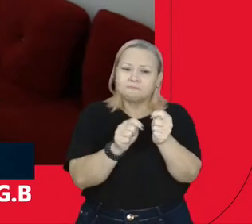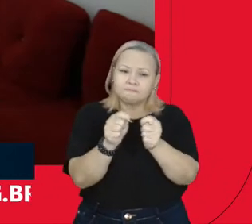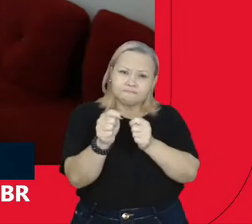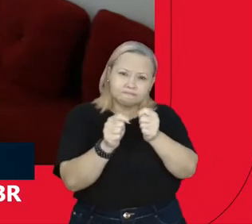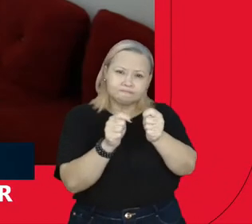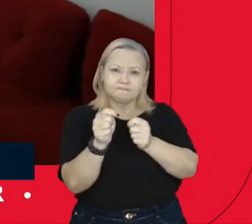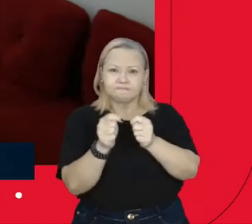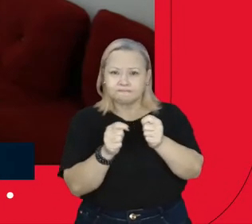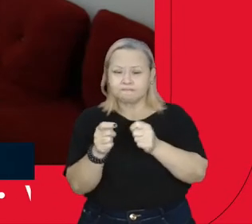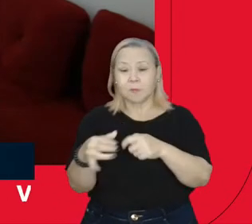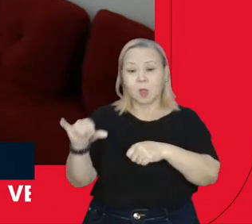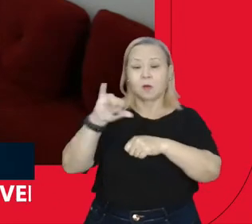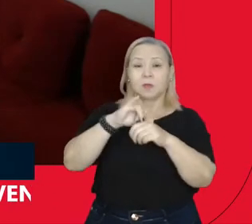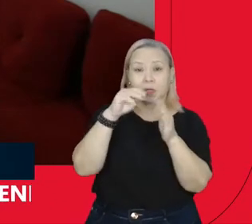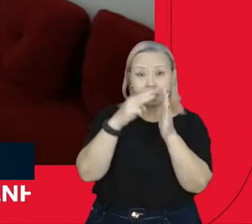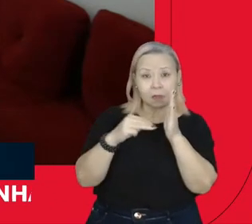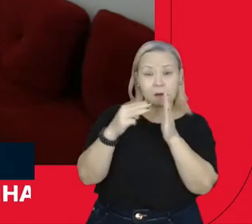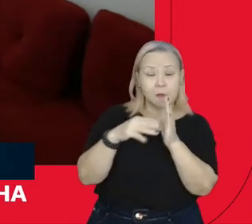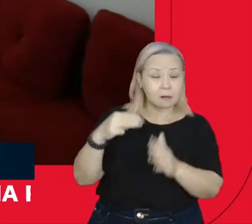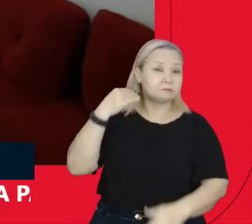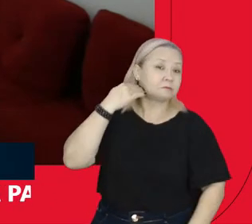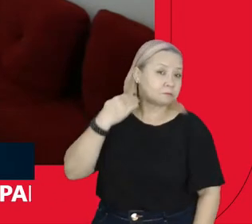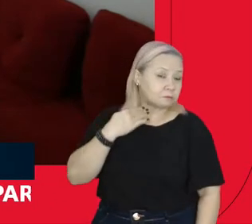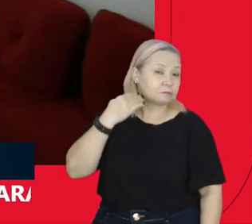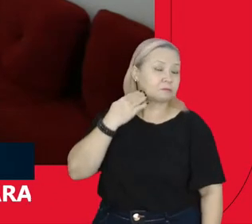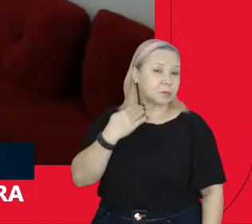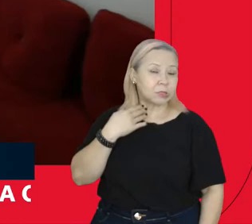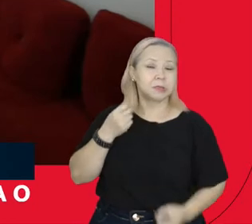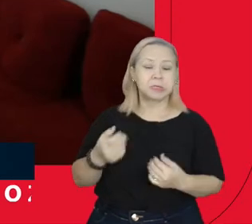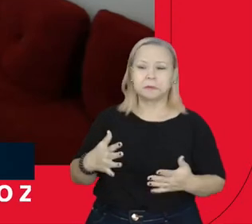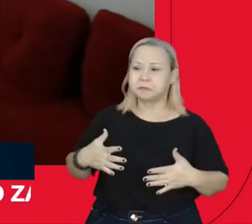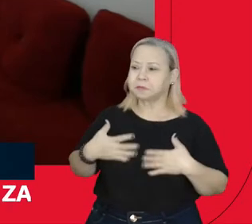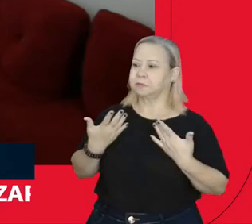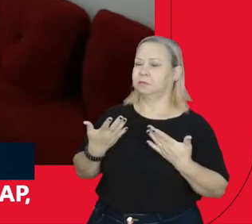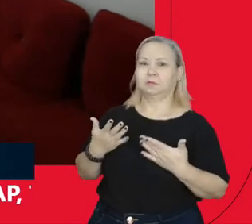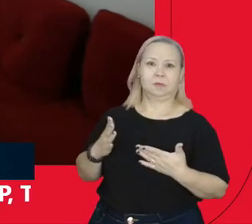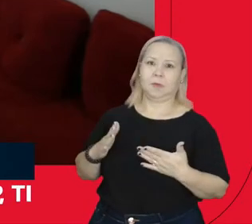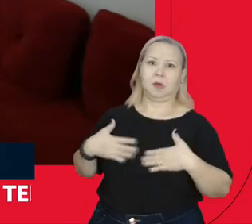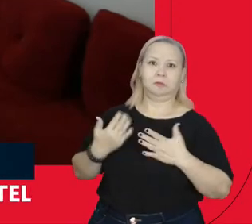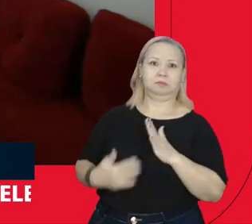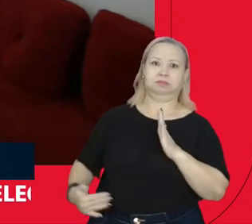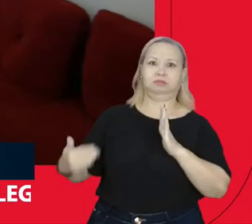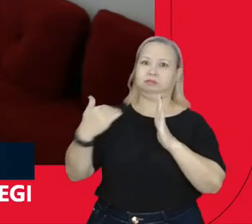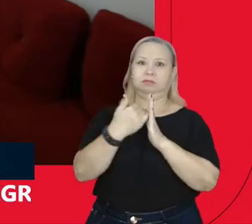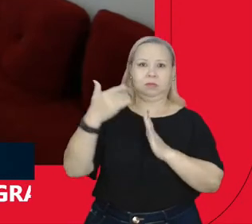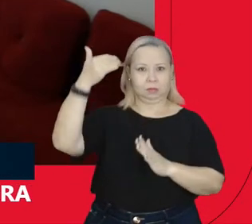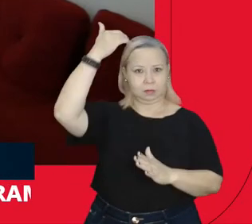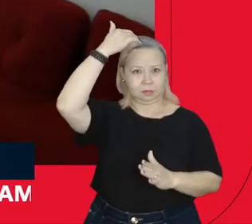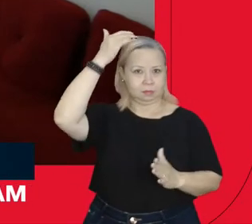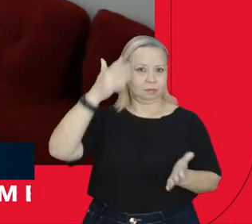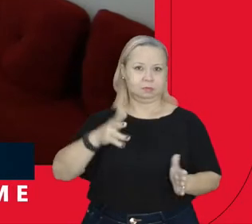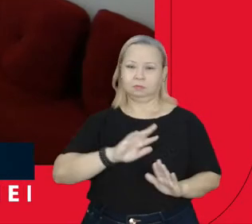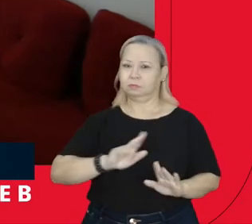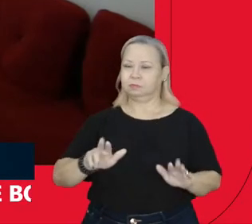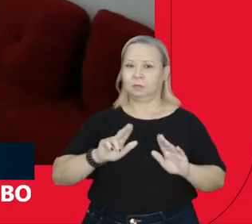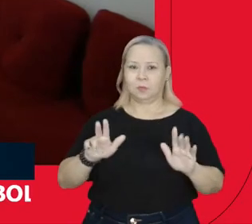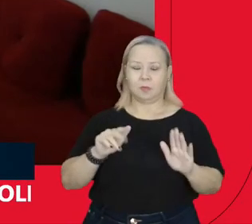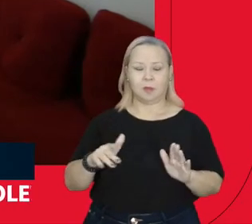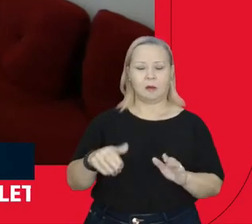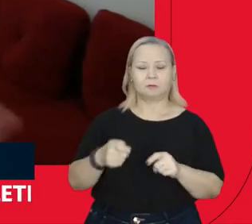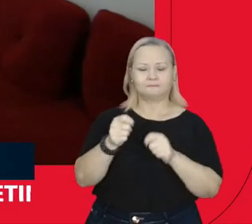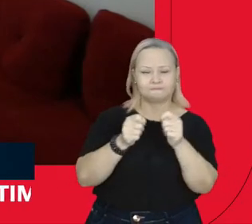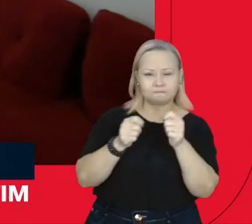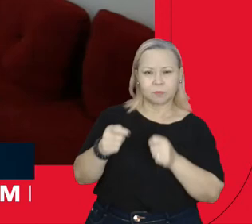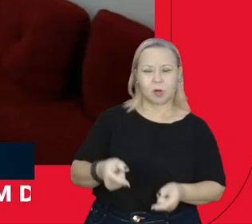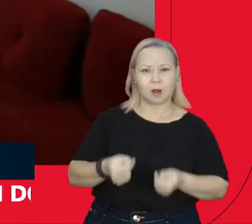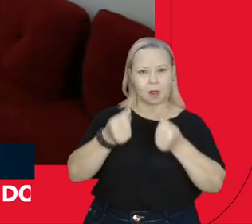no centro da meta do Banco Central. Ninguém era pego de surpresa com uma alta, por exemplo, absurda do leite, né? Que você chega no mercado, o leite está R$